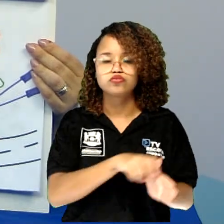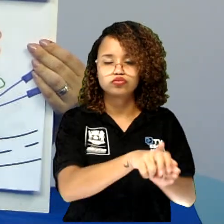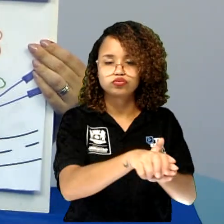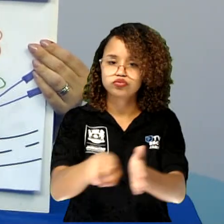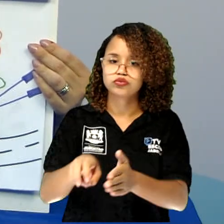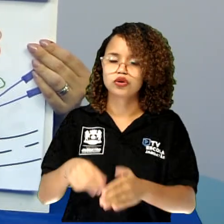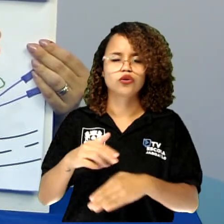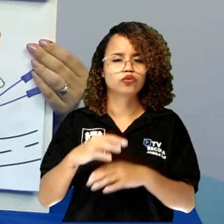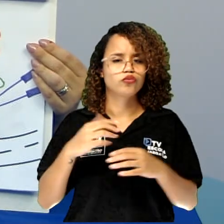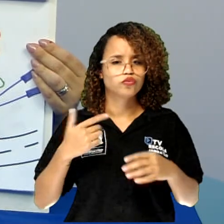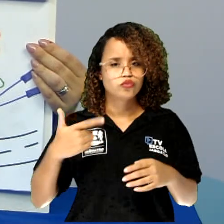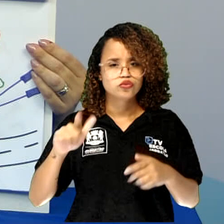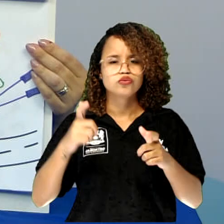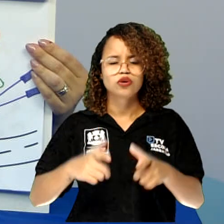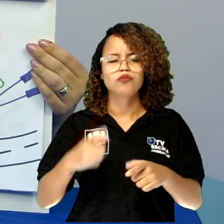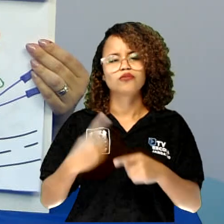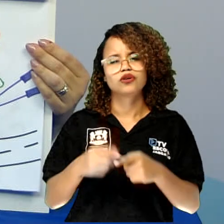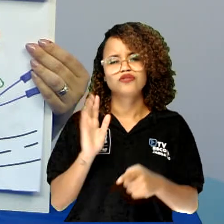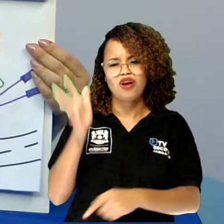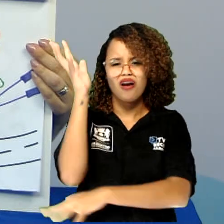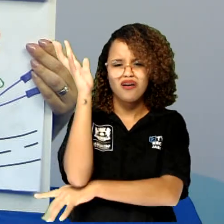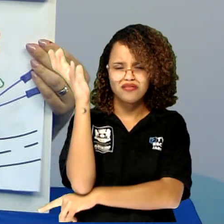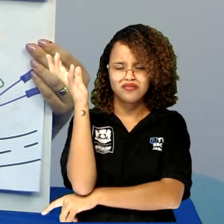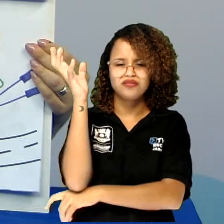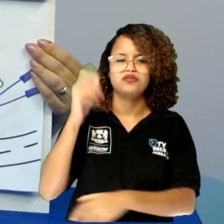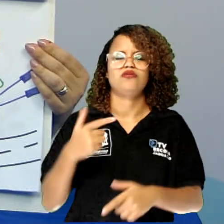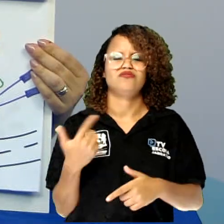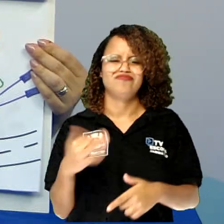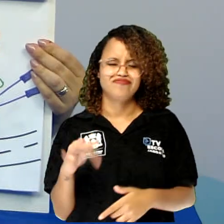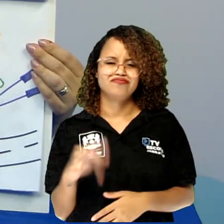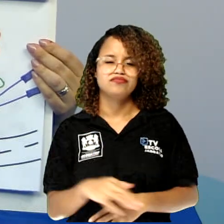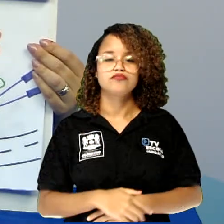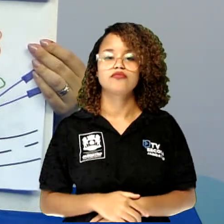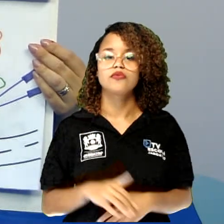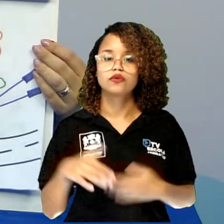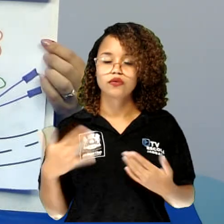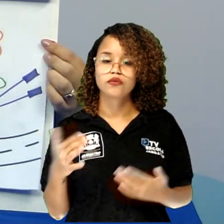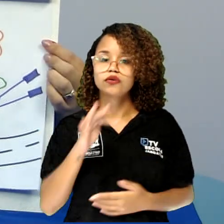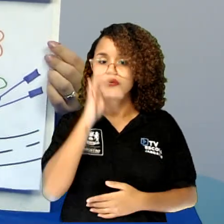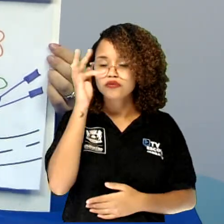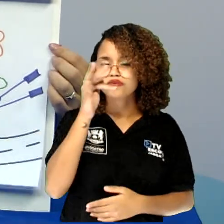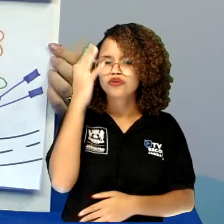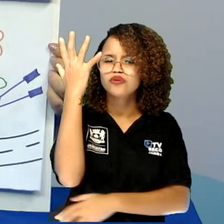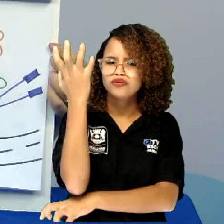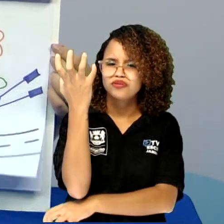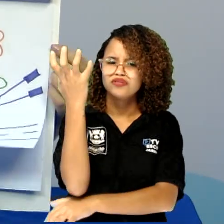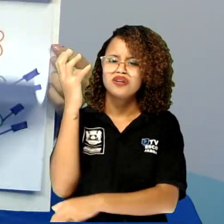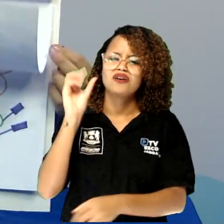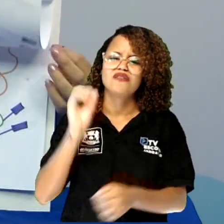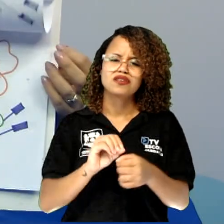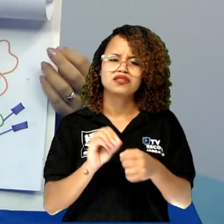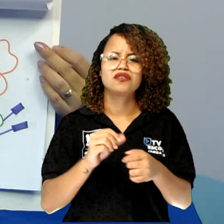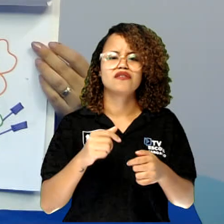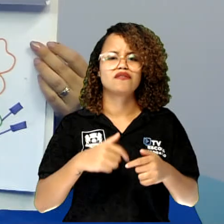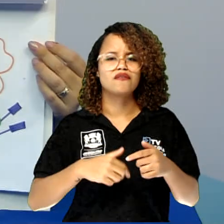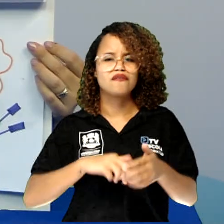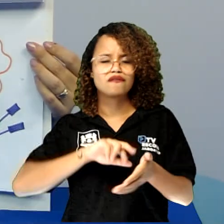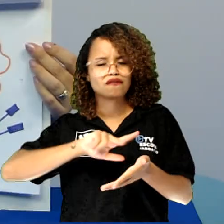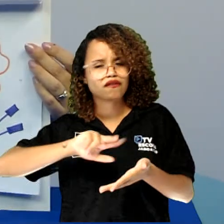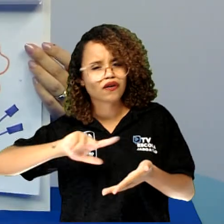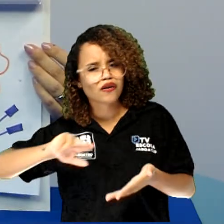né, porque já estava com a raizinha machucada. E assim, a flor da raiz vermelha foi fazendo vários